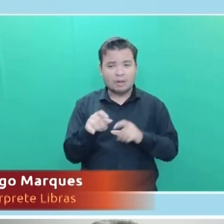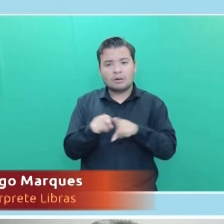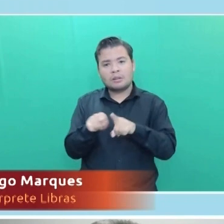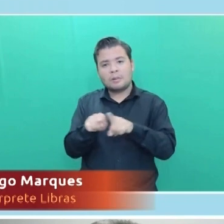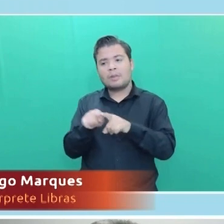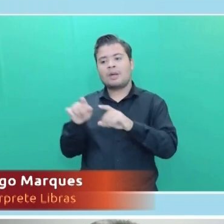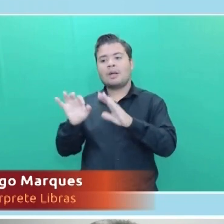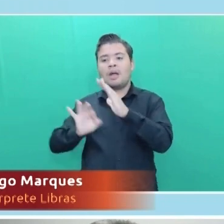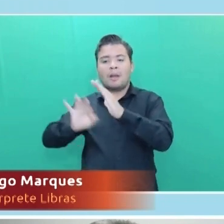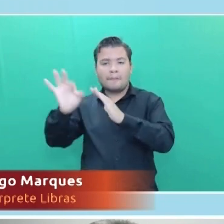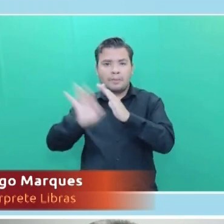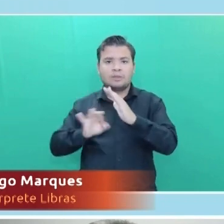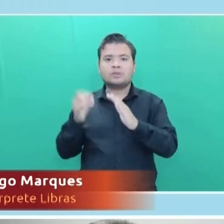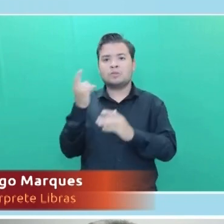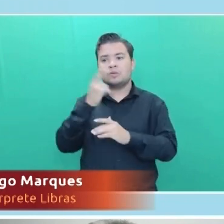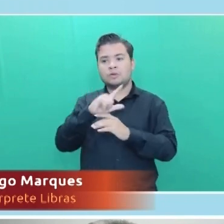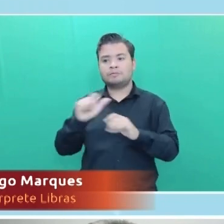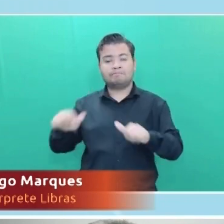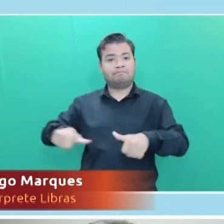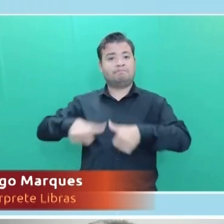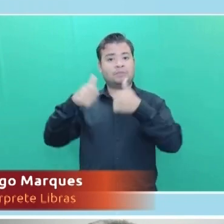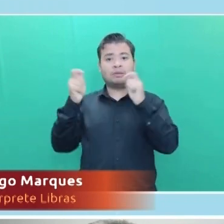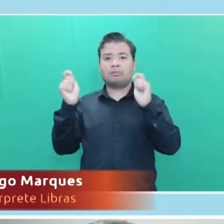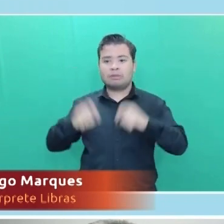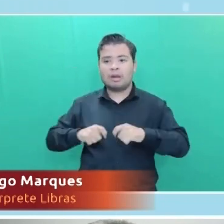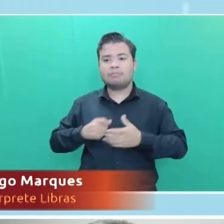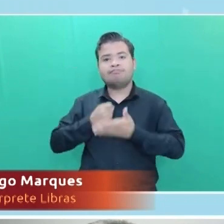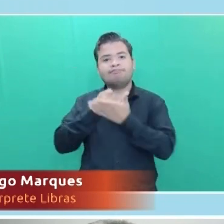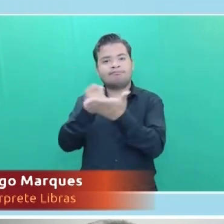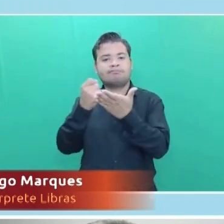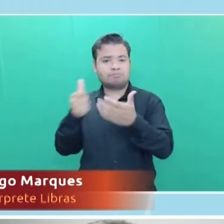melhor provavelmente vai gerar políticas públicas mais assertivas.